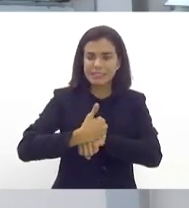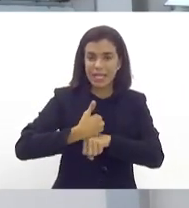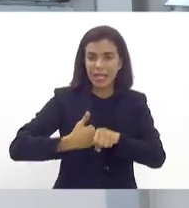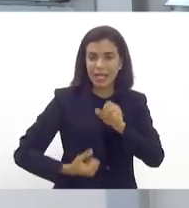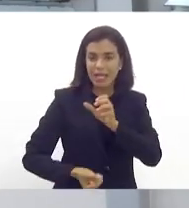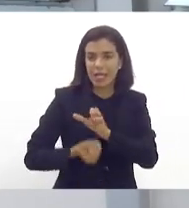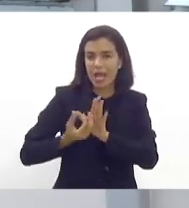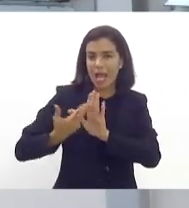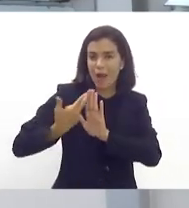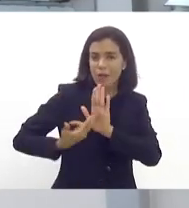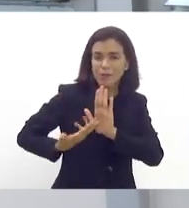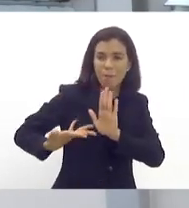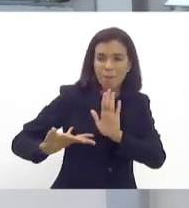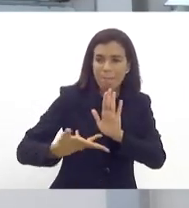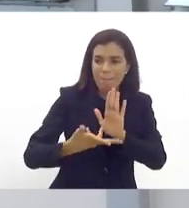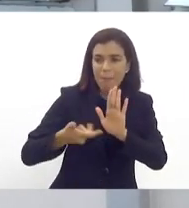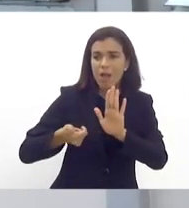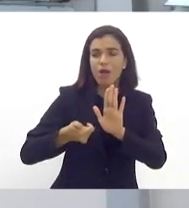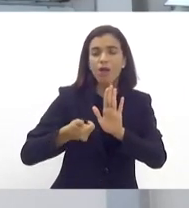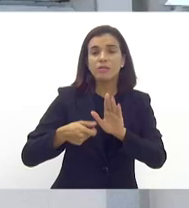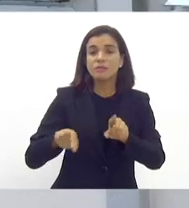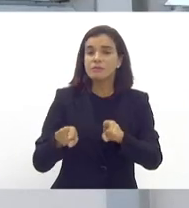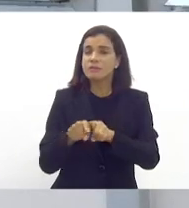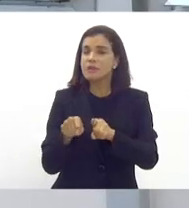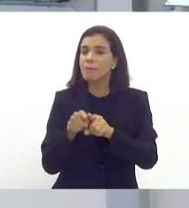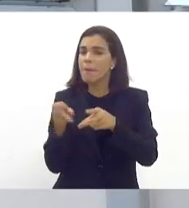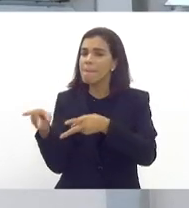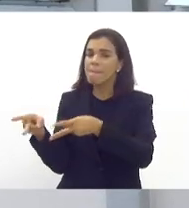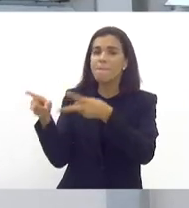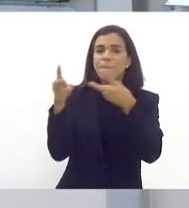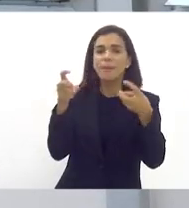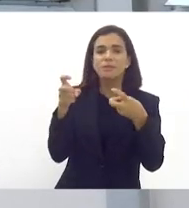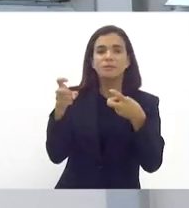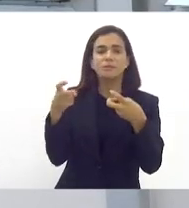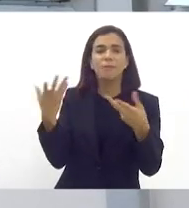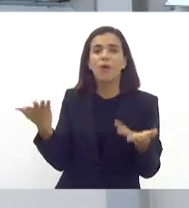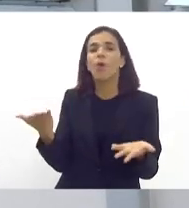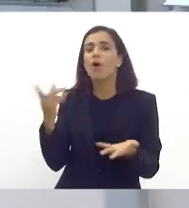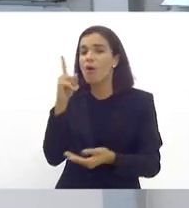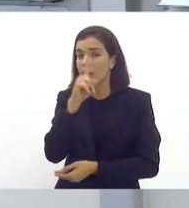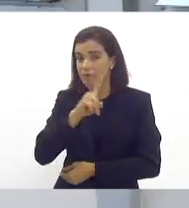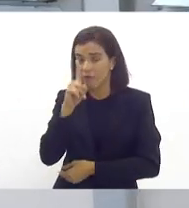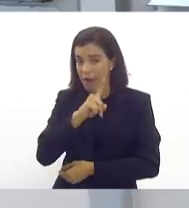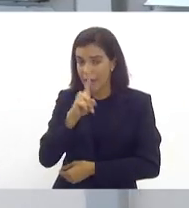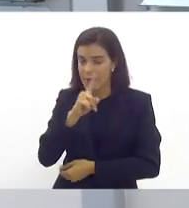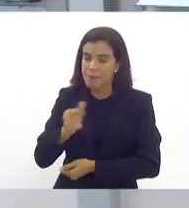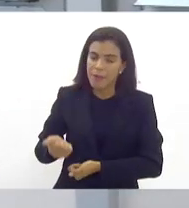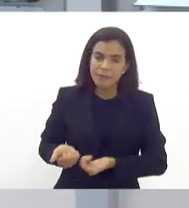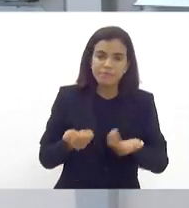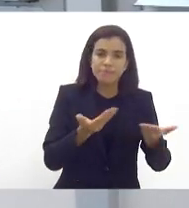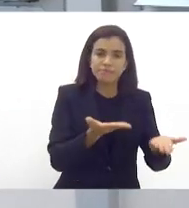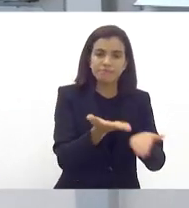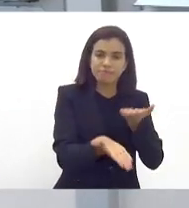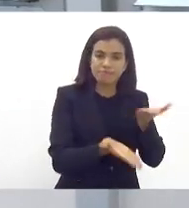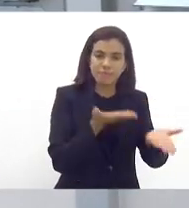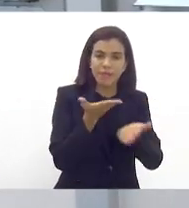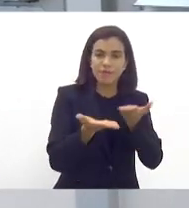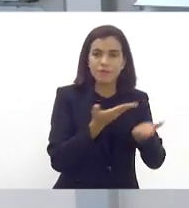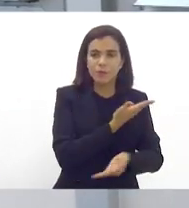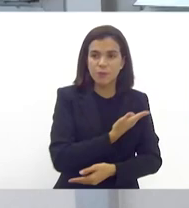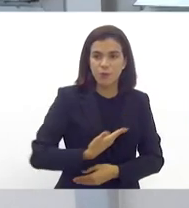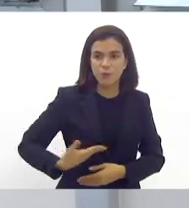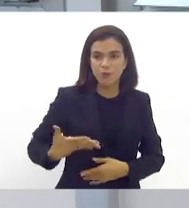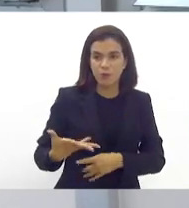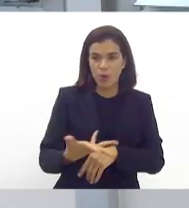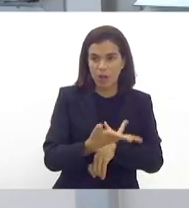regulação vamos perceber onde estamos falhando para que a gente possa de fato entregar o serviço público de qualidade